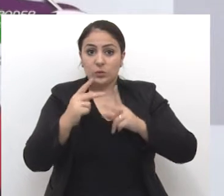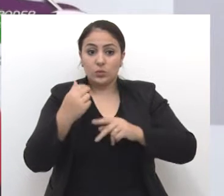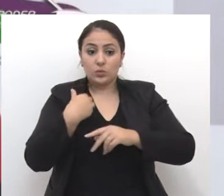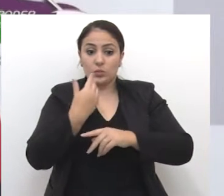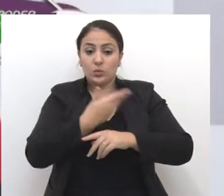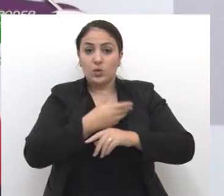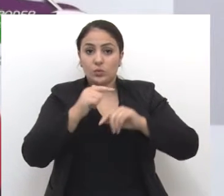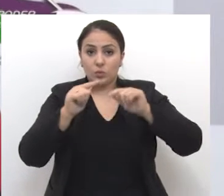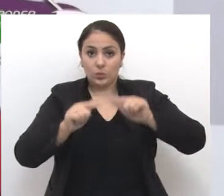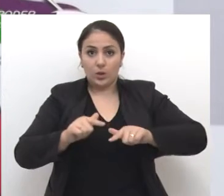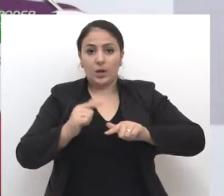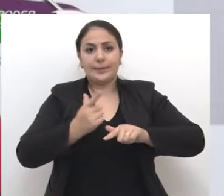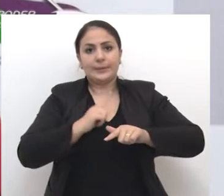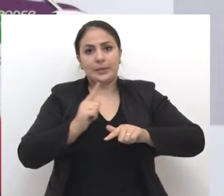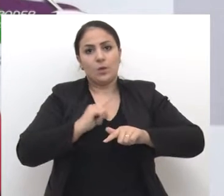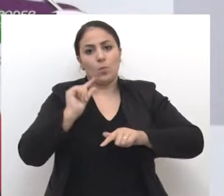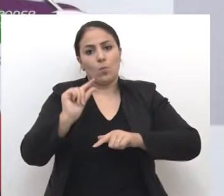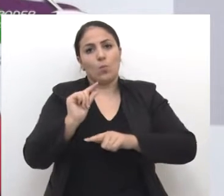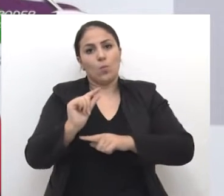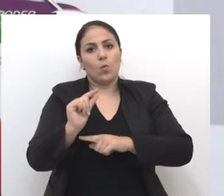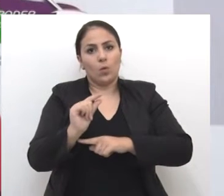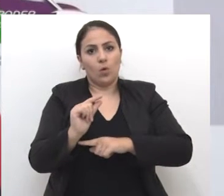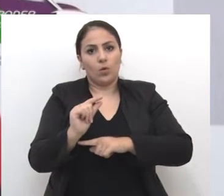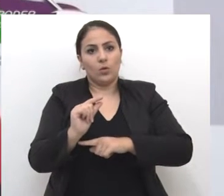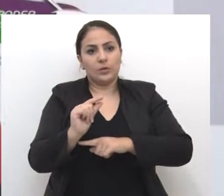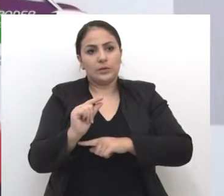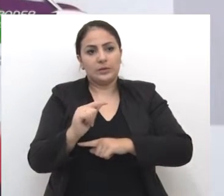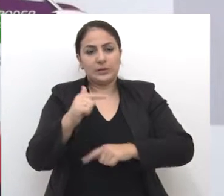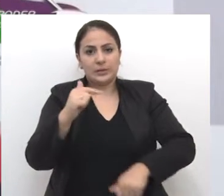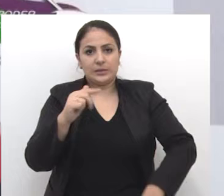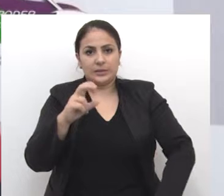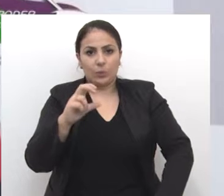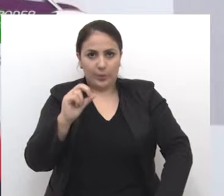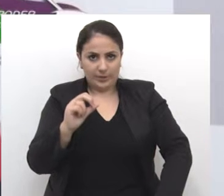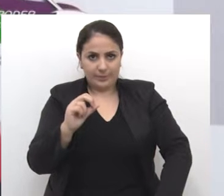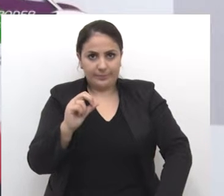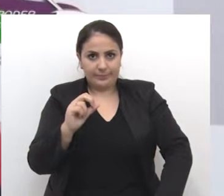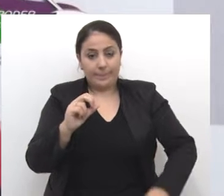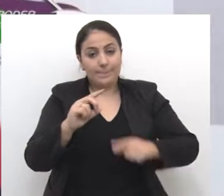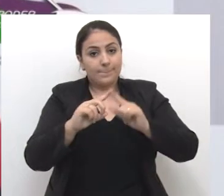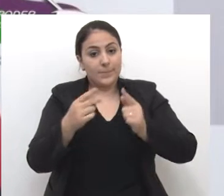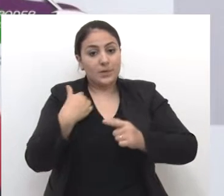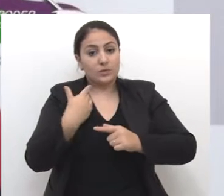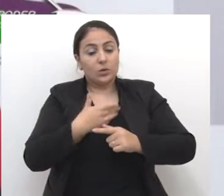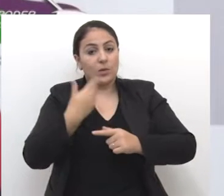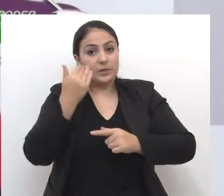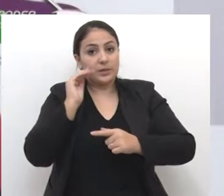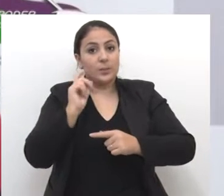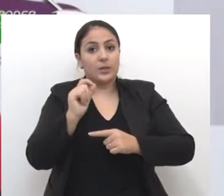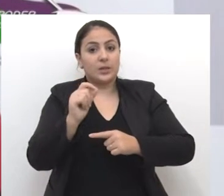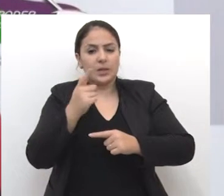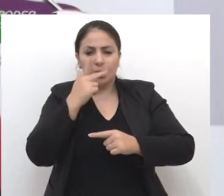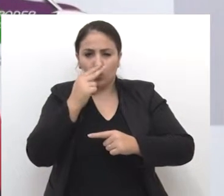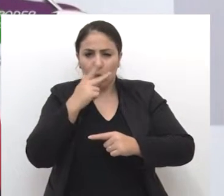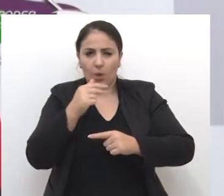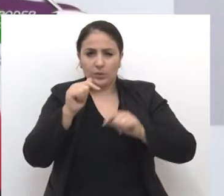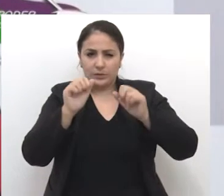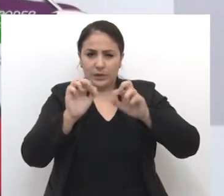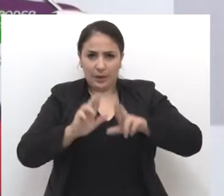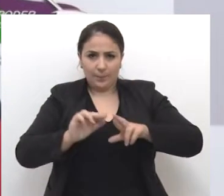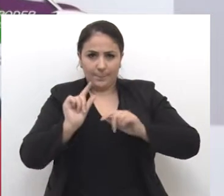dos nossos estabelecimentos tem menos do que esses 750 metros, mas nós entendemos que mesmo nesses